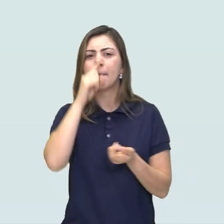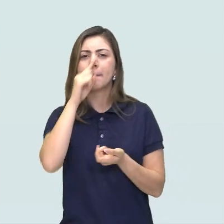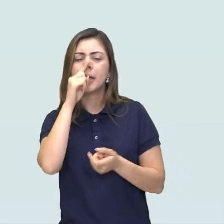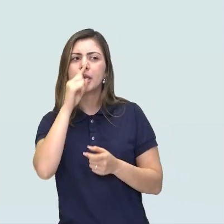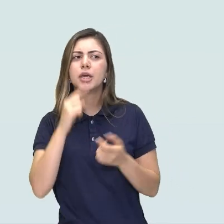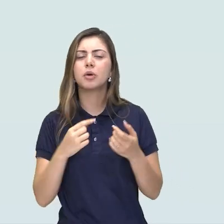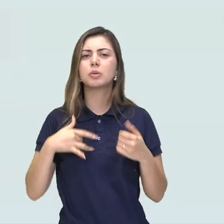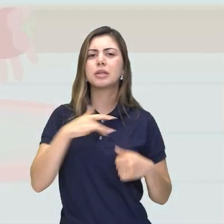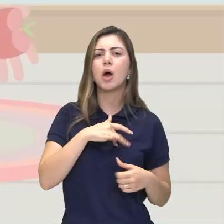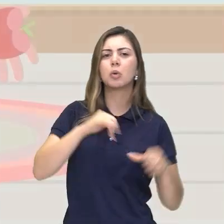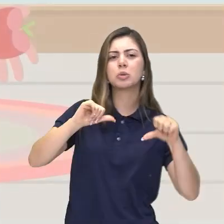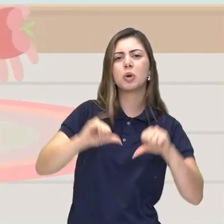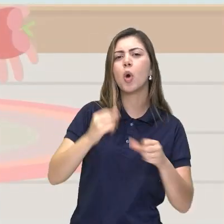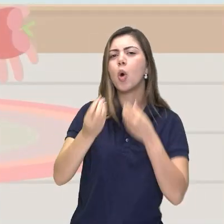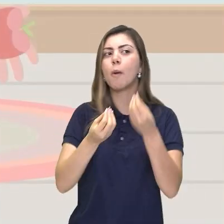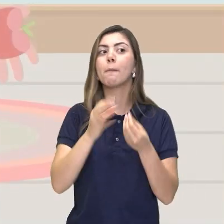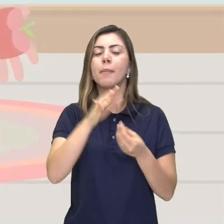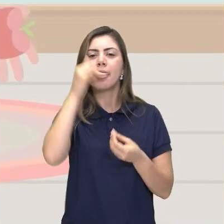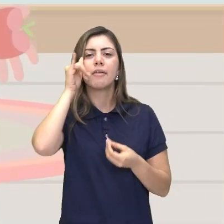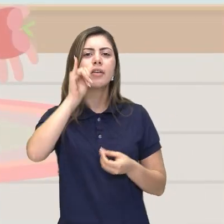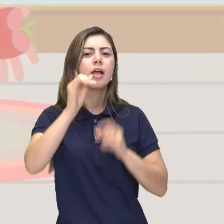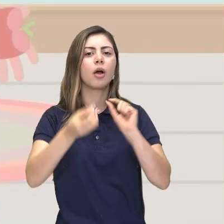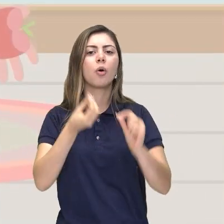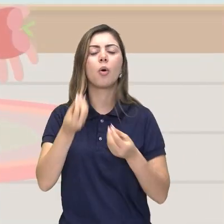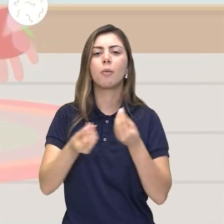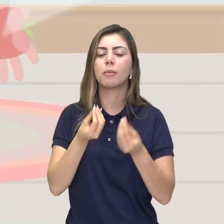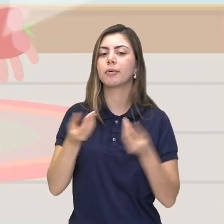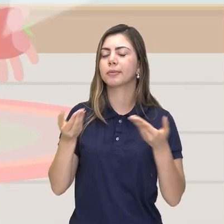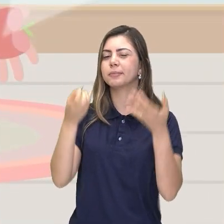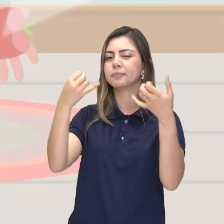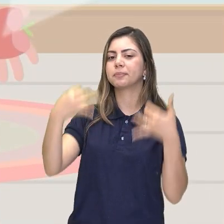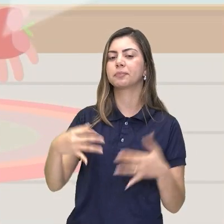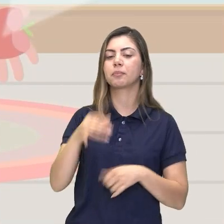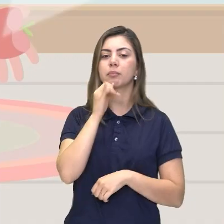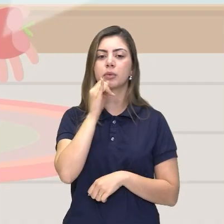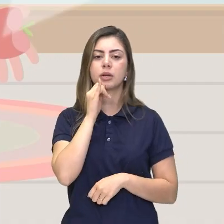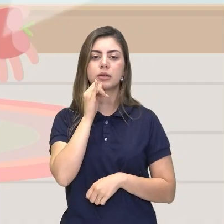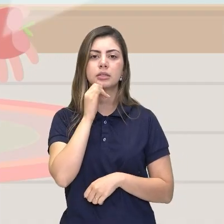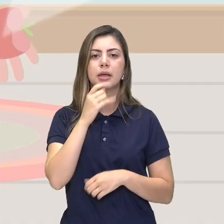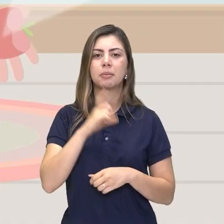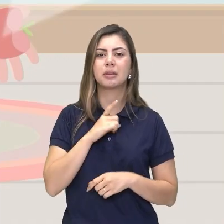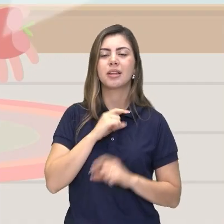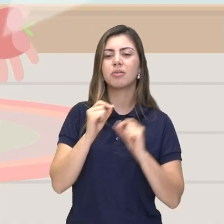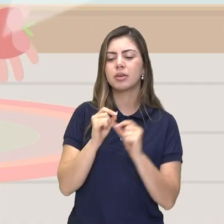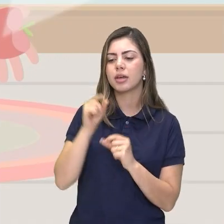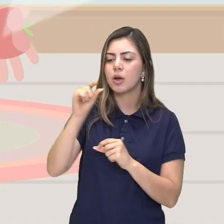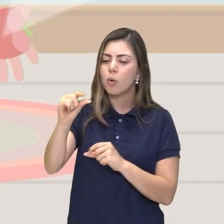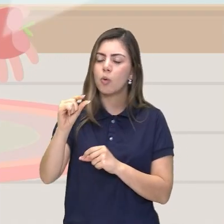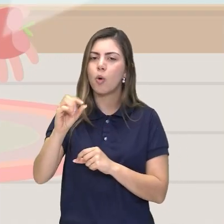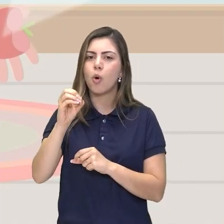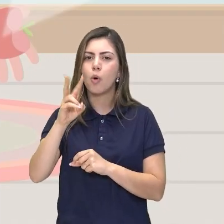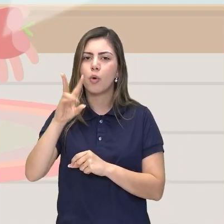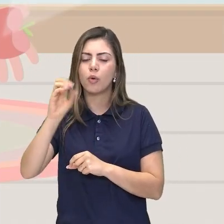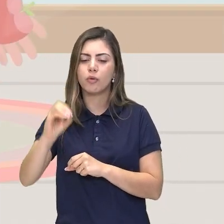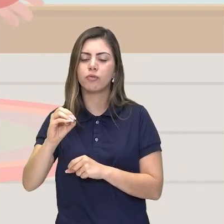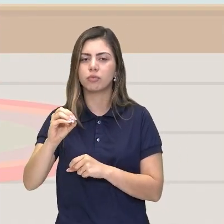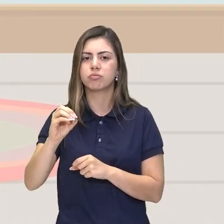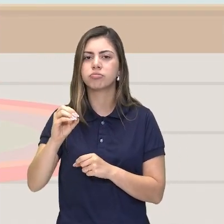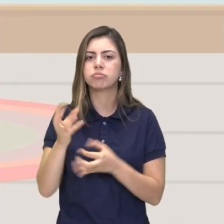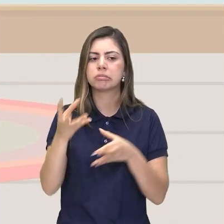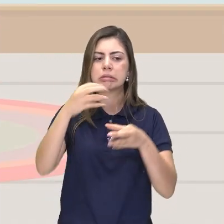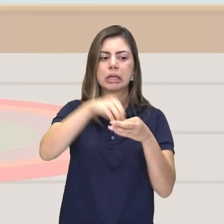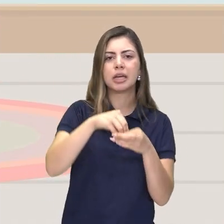e como se proteger. A infecção começa quando os ovos do Ascaris, presentes no solo contaminado,